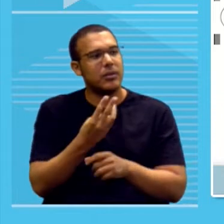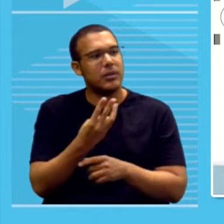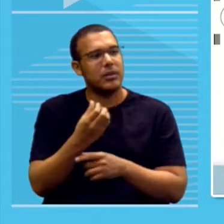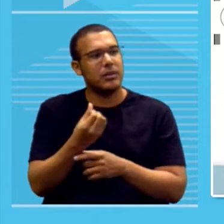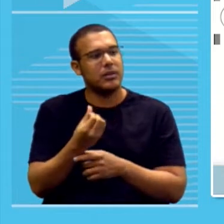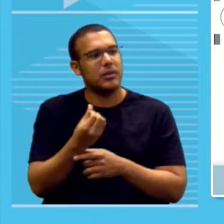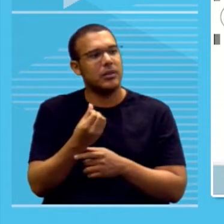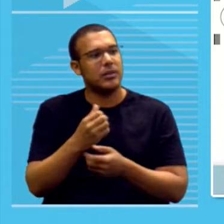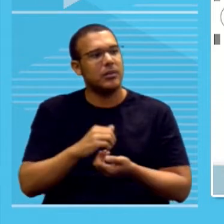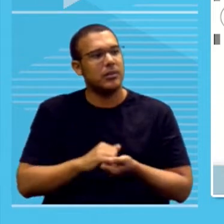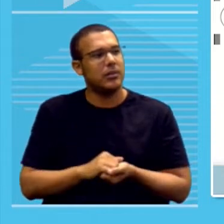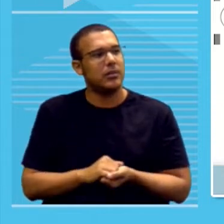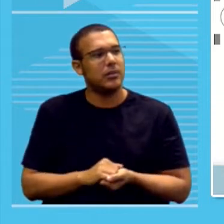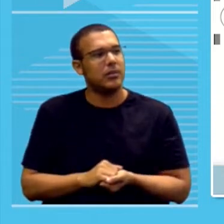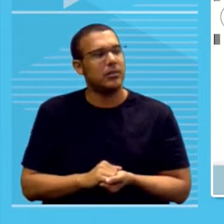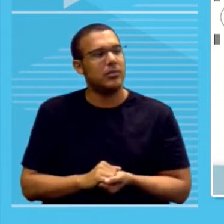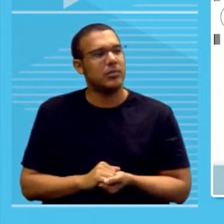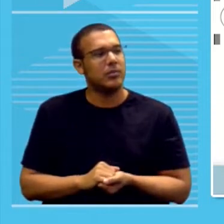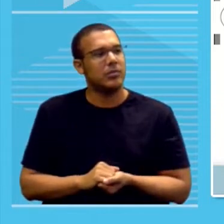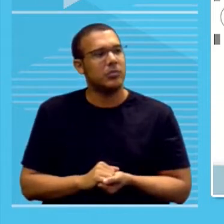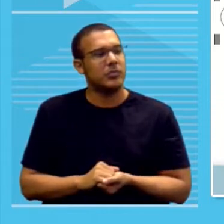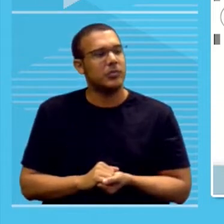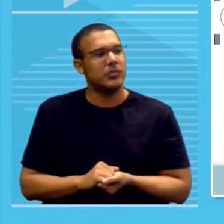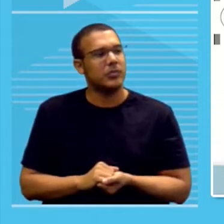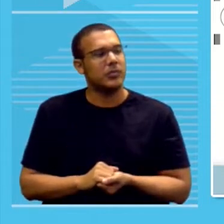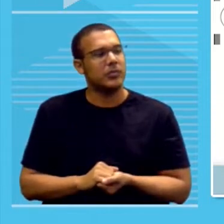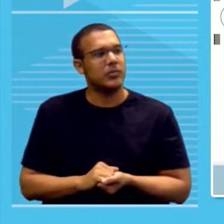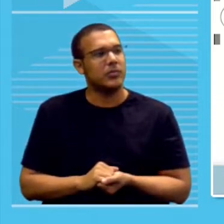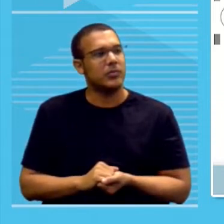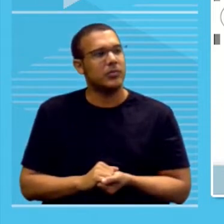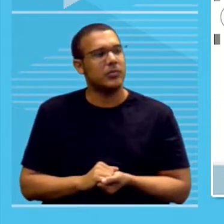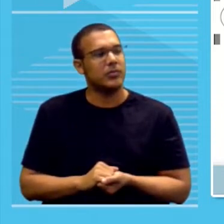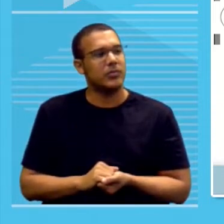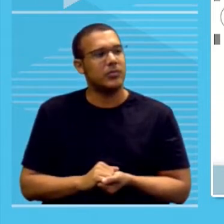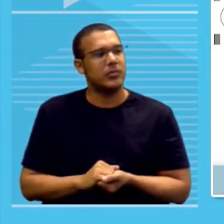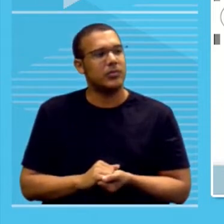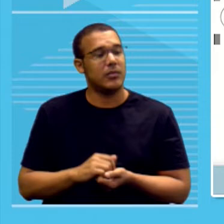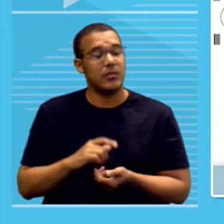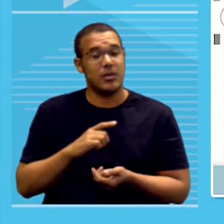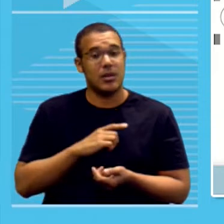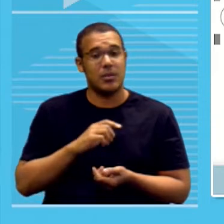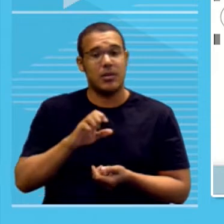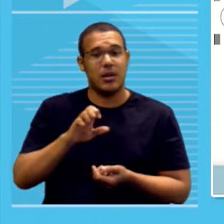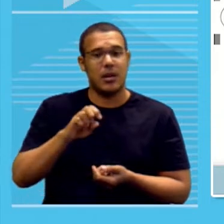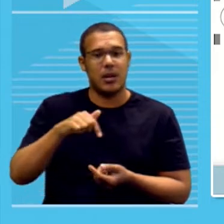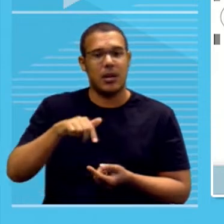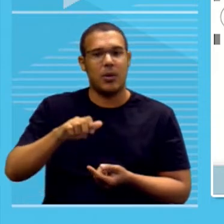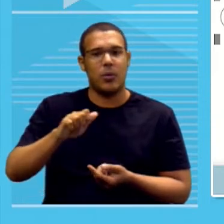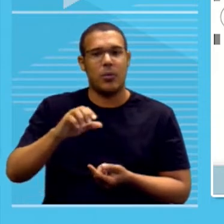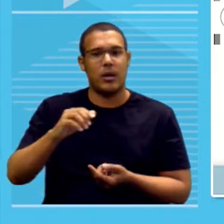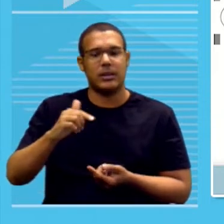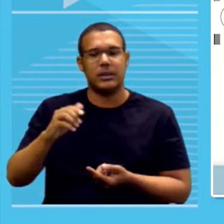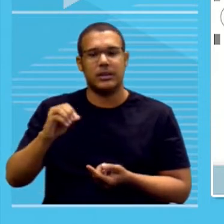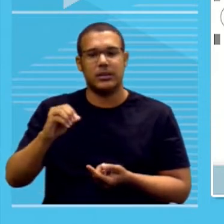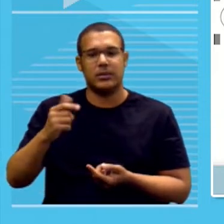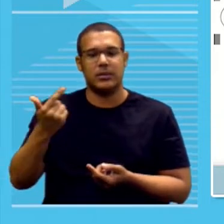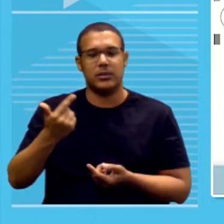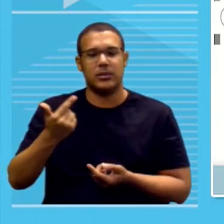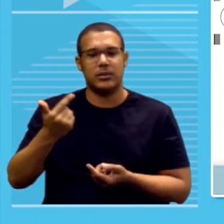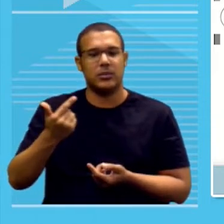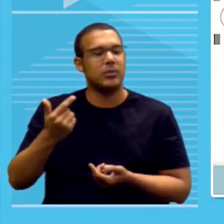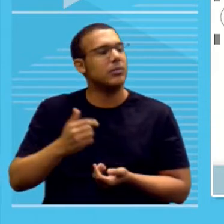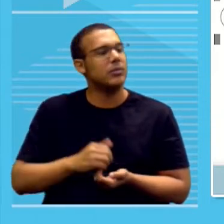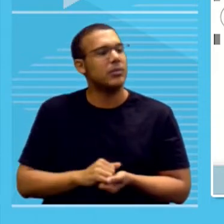percebeu que a variável ficou elevada ao quadrado temos aqui então equação do segundo grau organizando ela